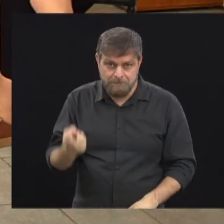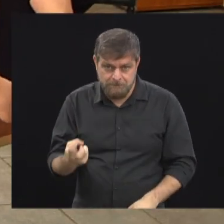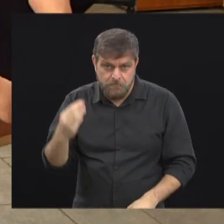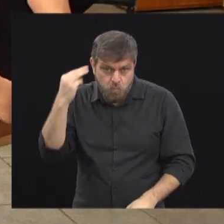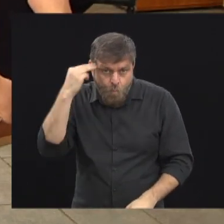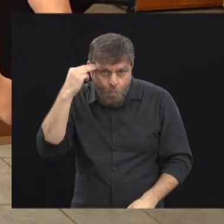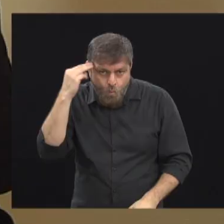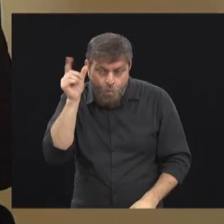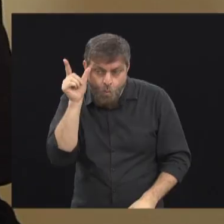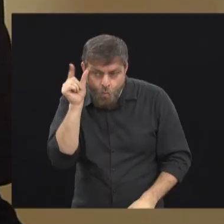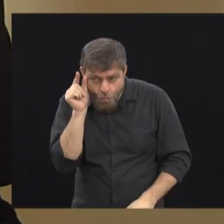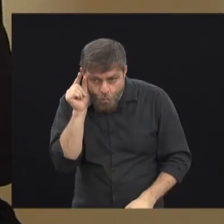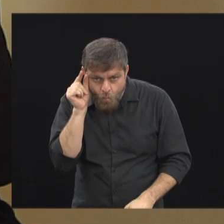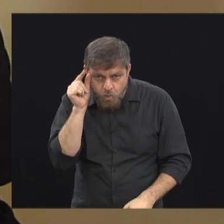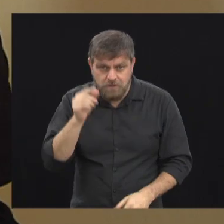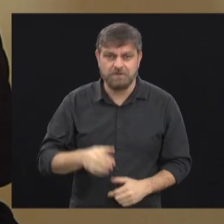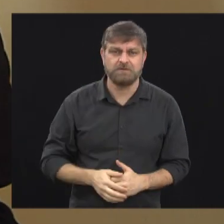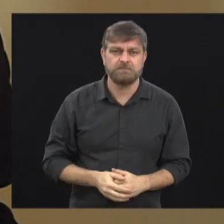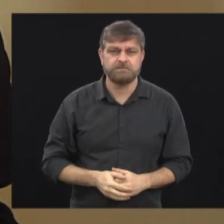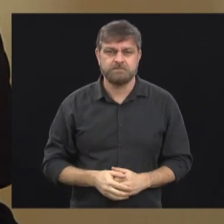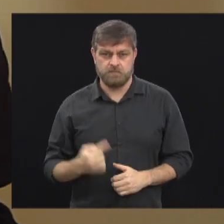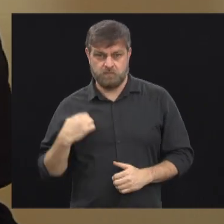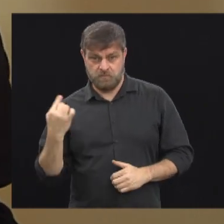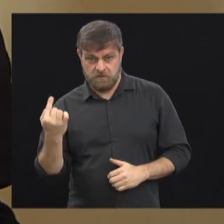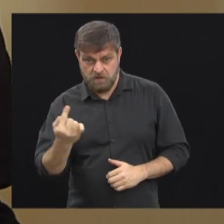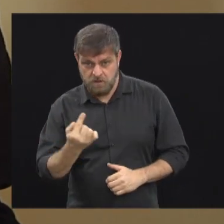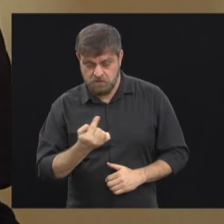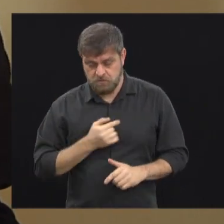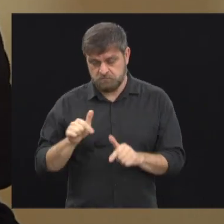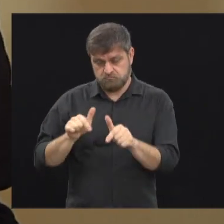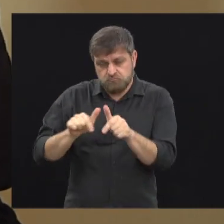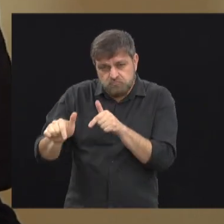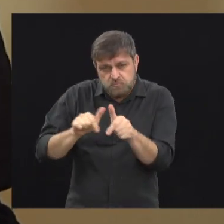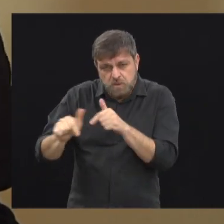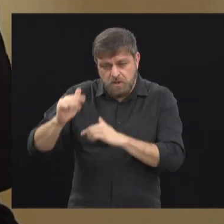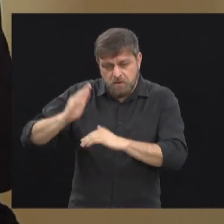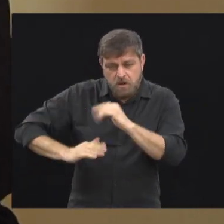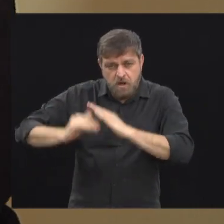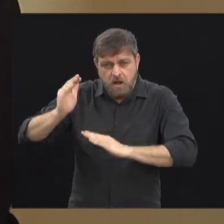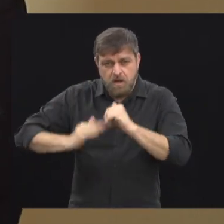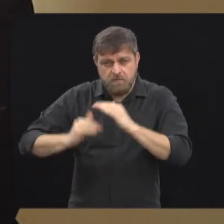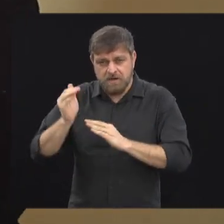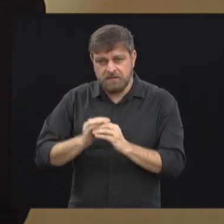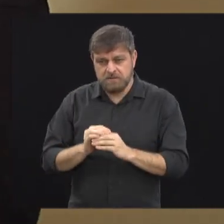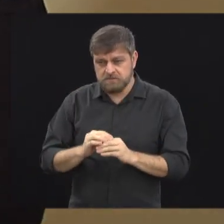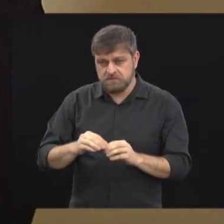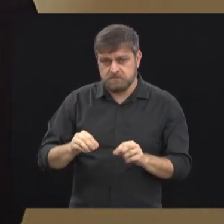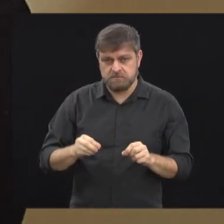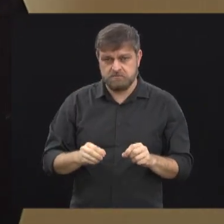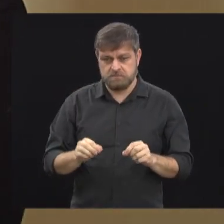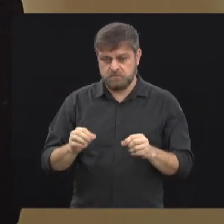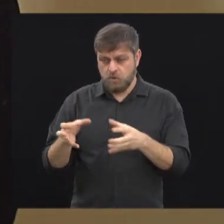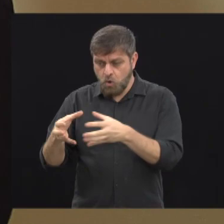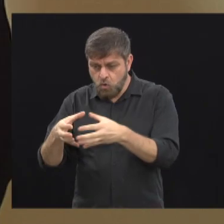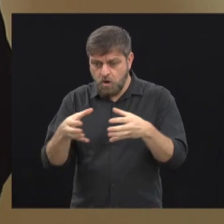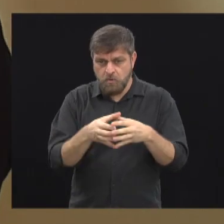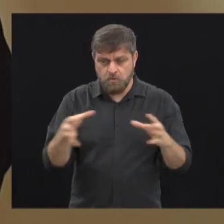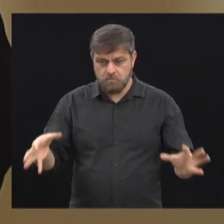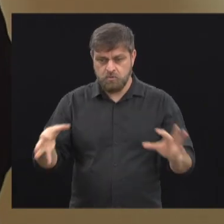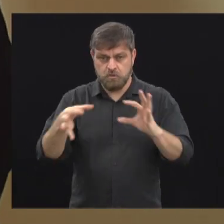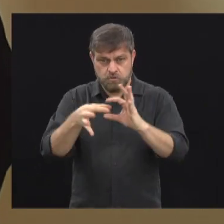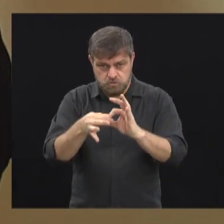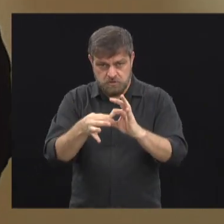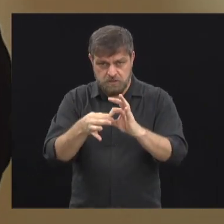né? Nós estamos partindo de algumas ações para juntar dois programas. Então, nós